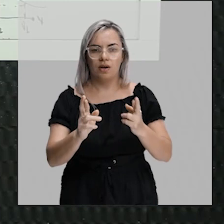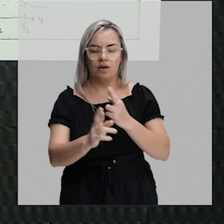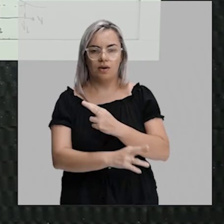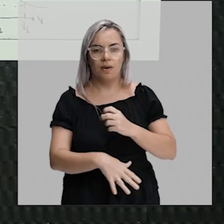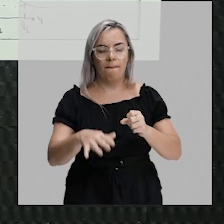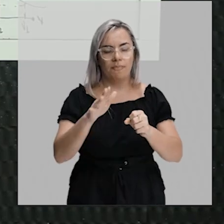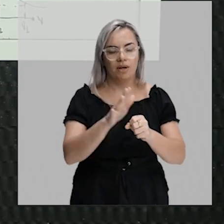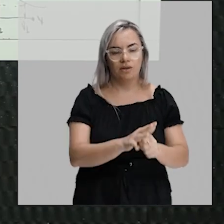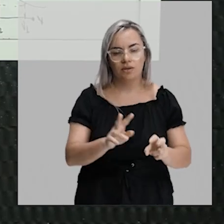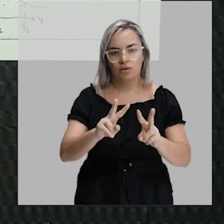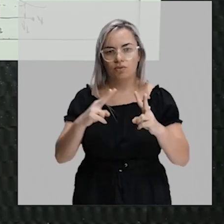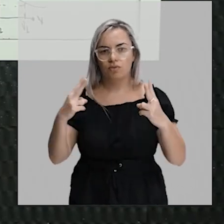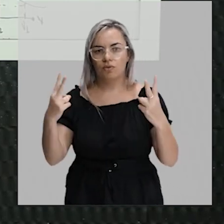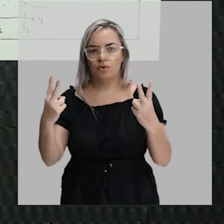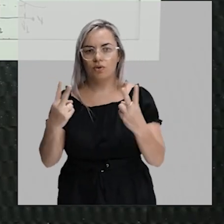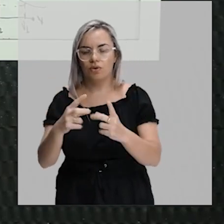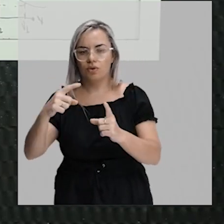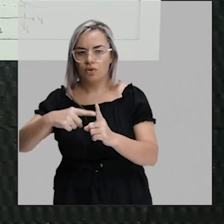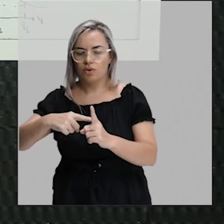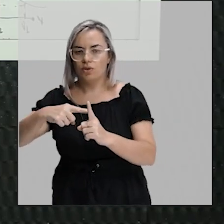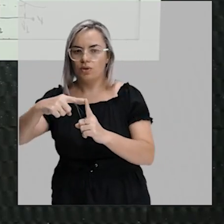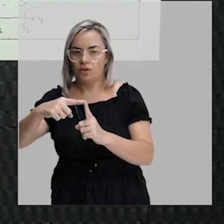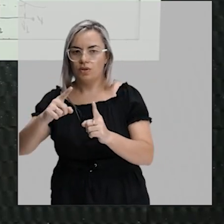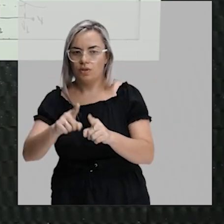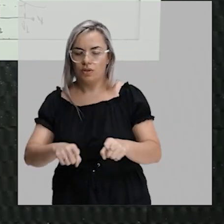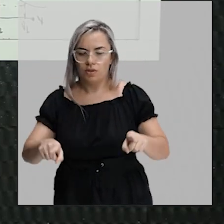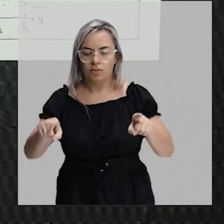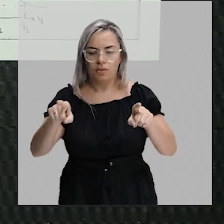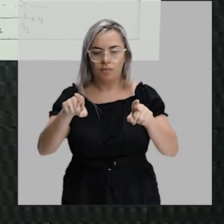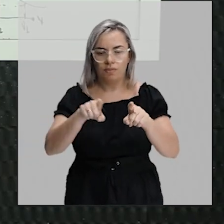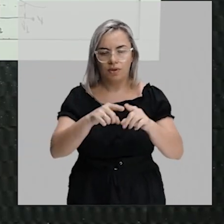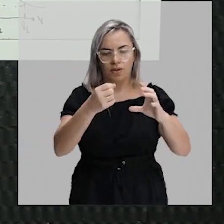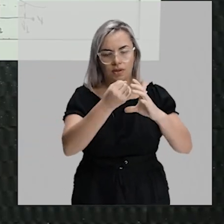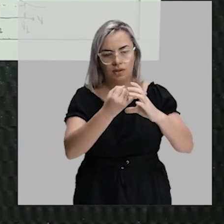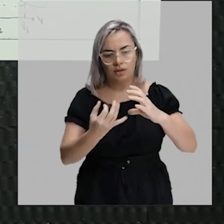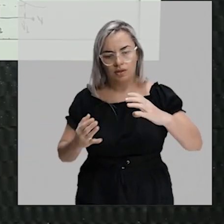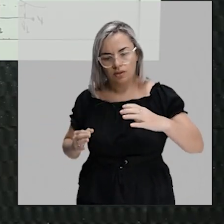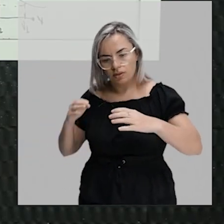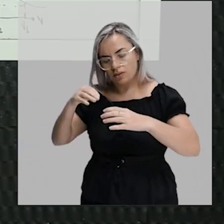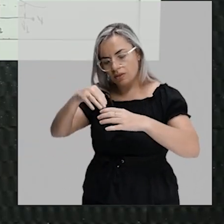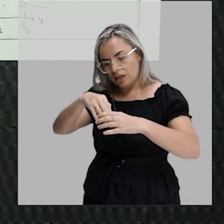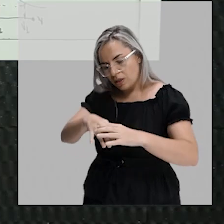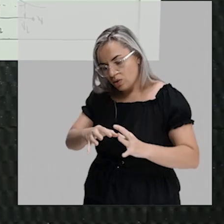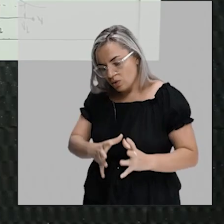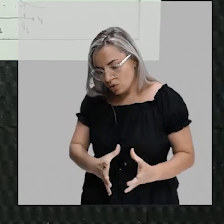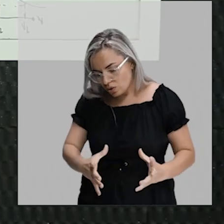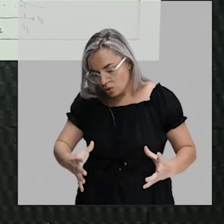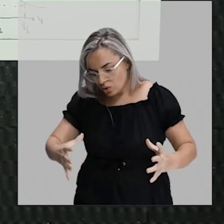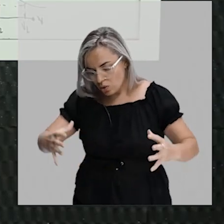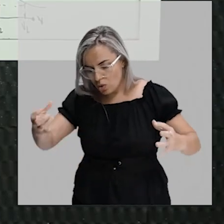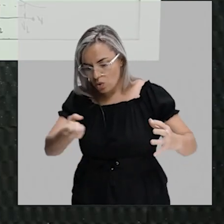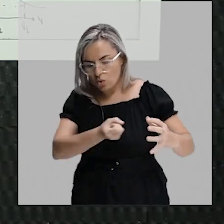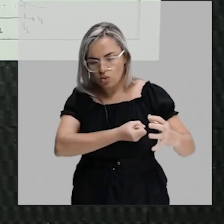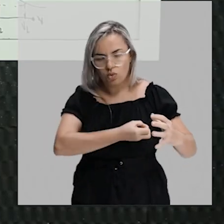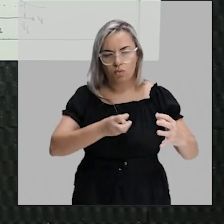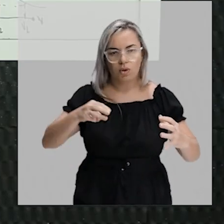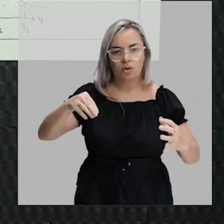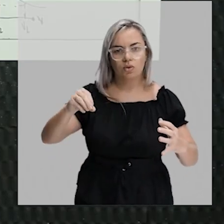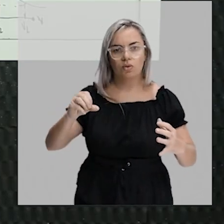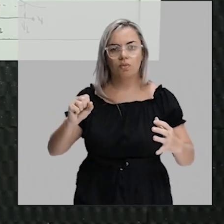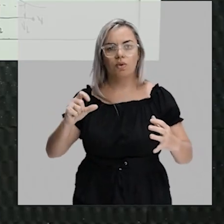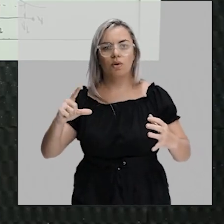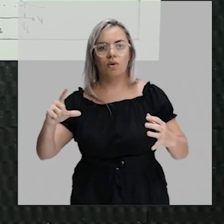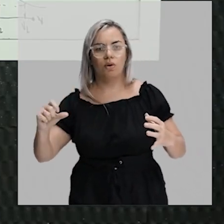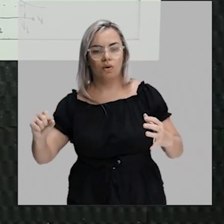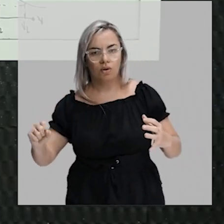e temperatura, mas também envolve características internas a um gás, como o número de mols, né? Que é massa sobre massa molar, e a